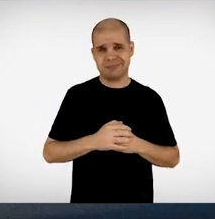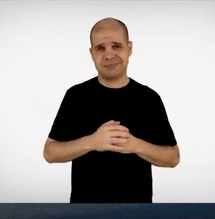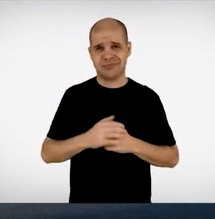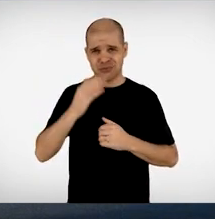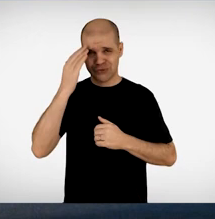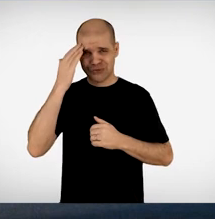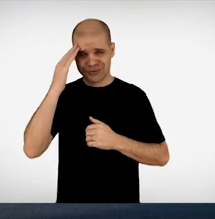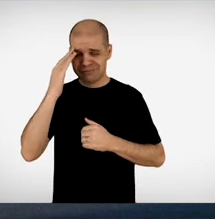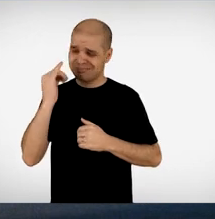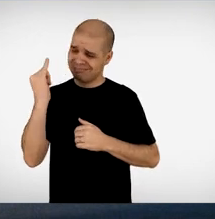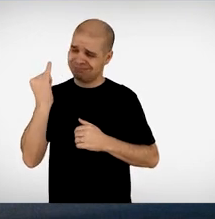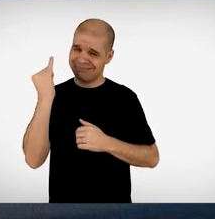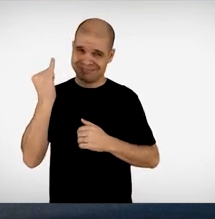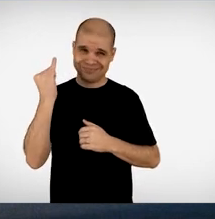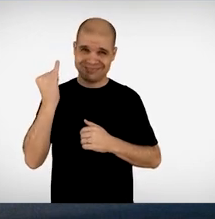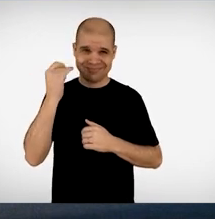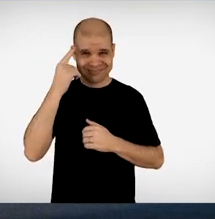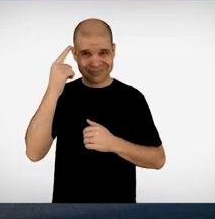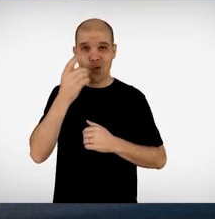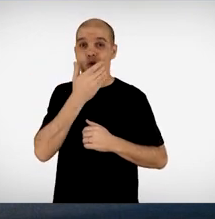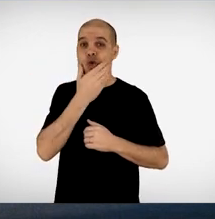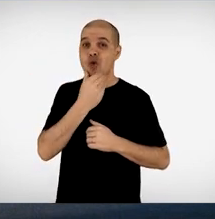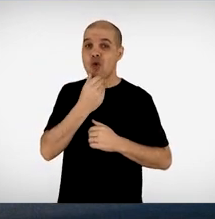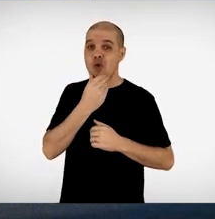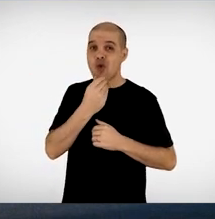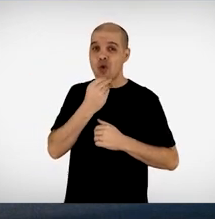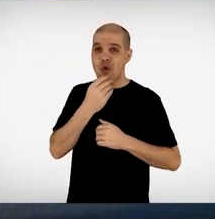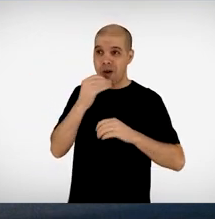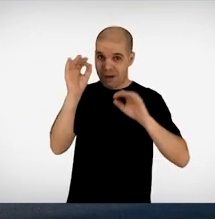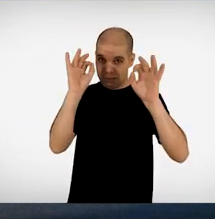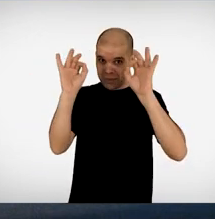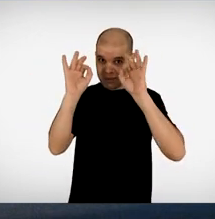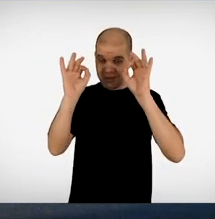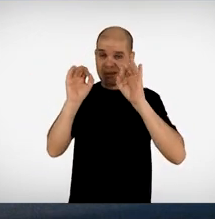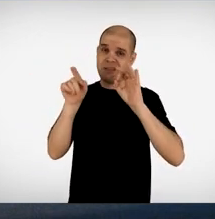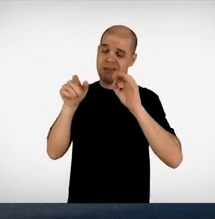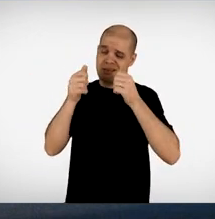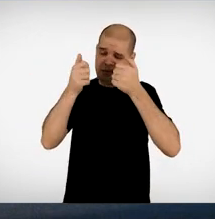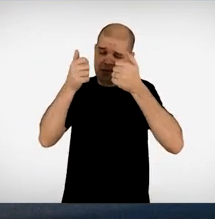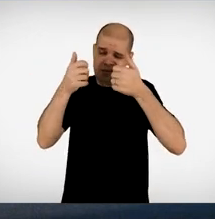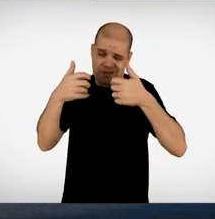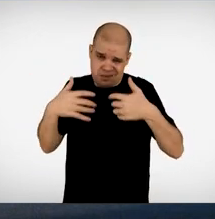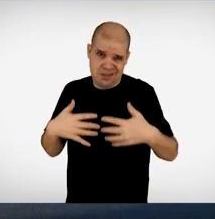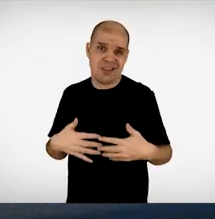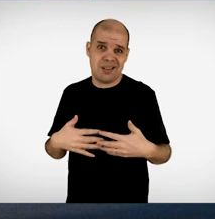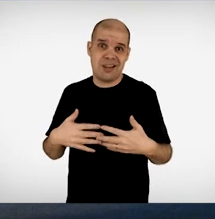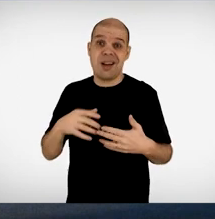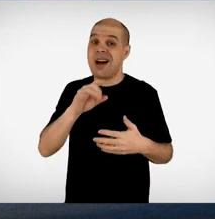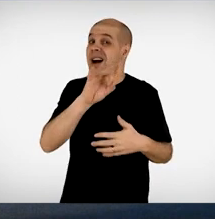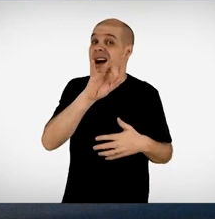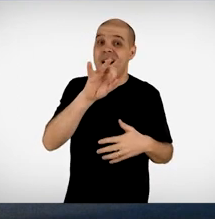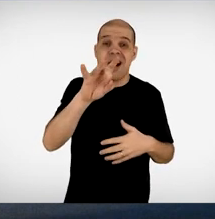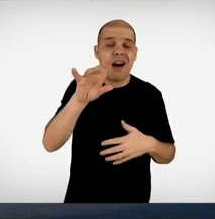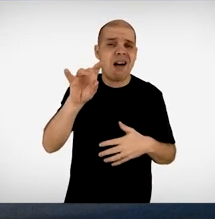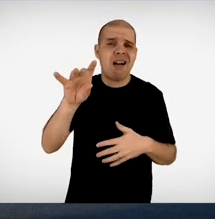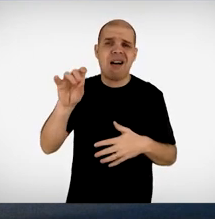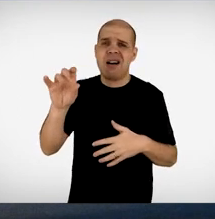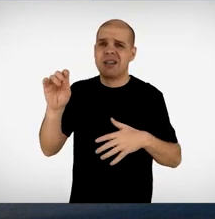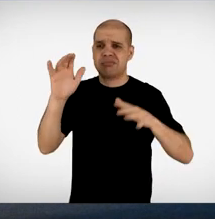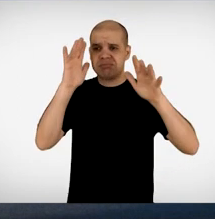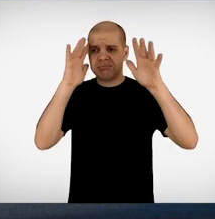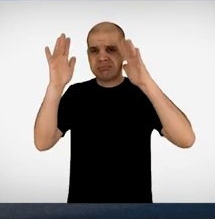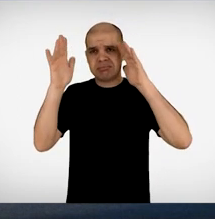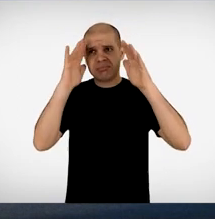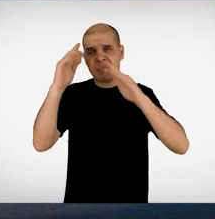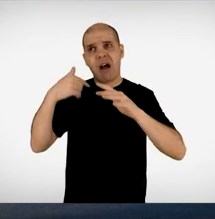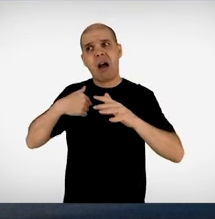eu crio o mundo que está ali. Eu torno ele pessoal para mim. Então, ninguém aqui fez esse filme, mas para cada um aqui,